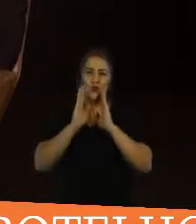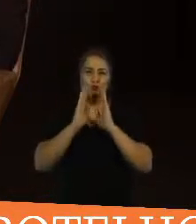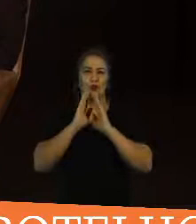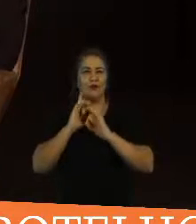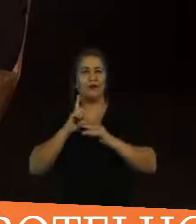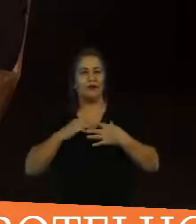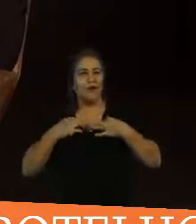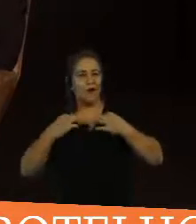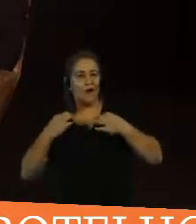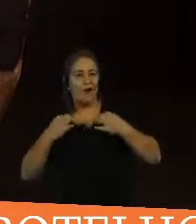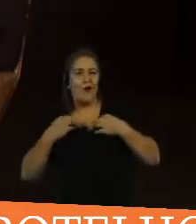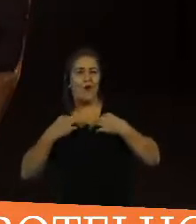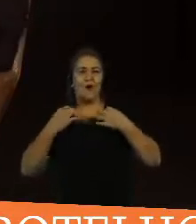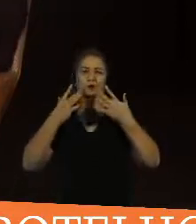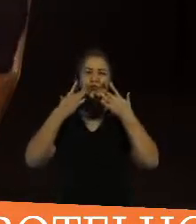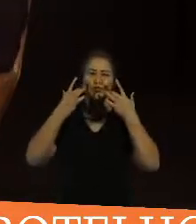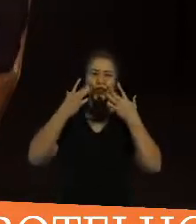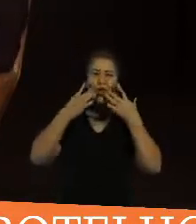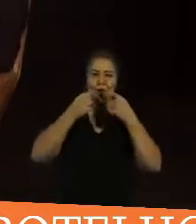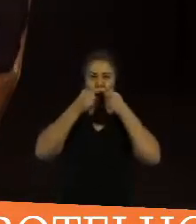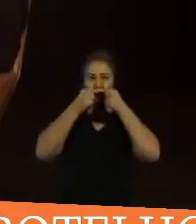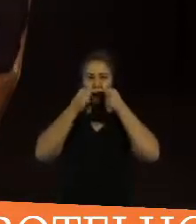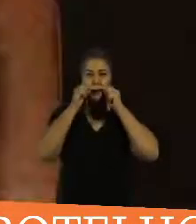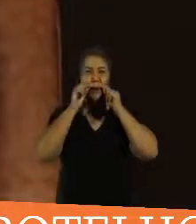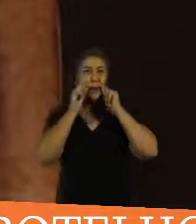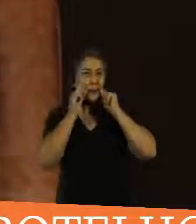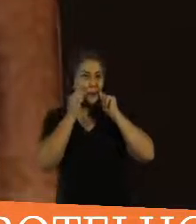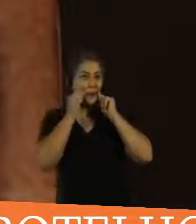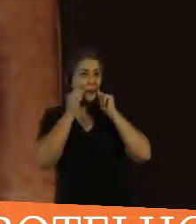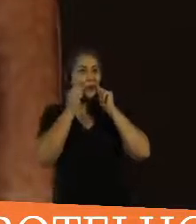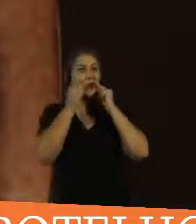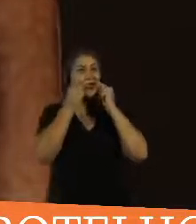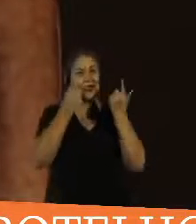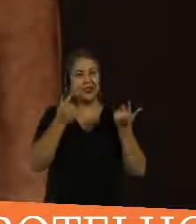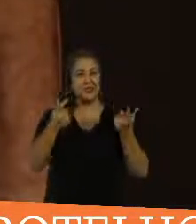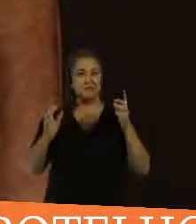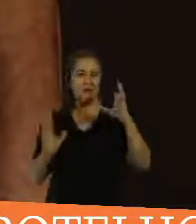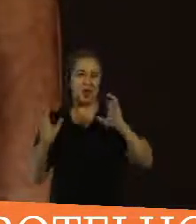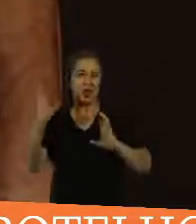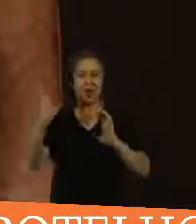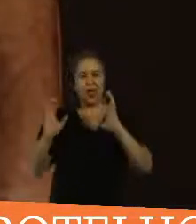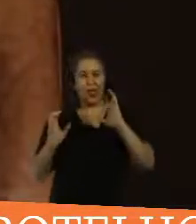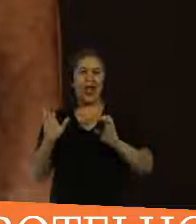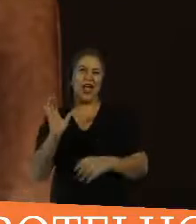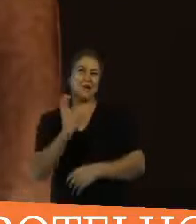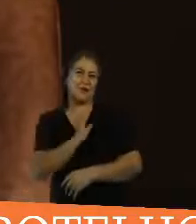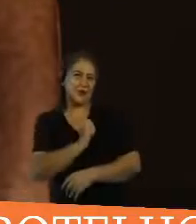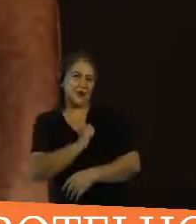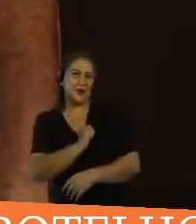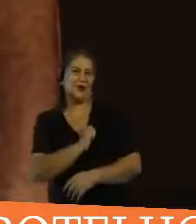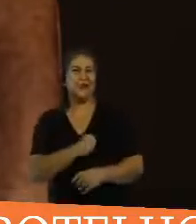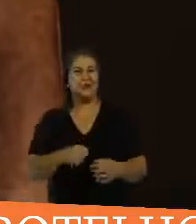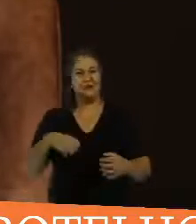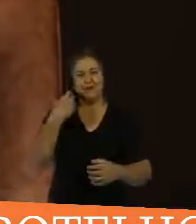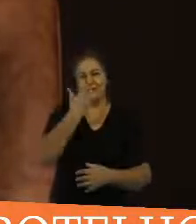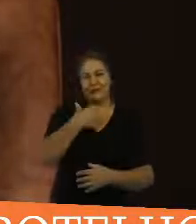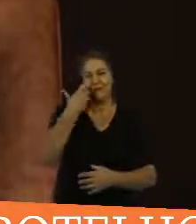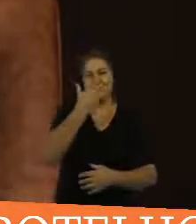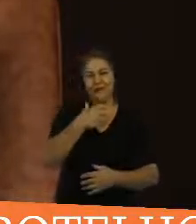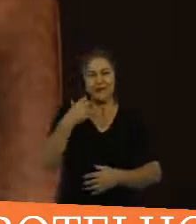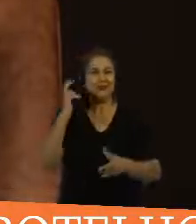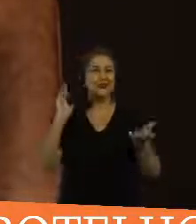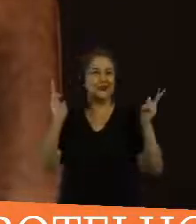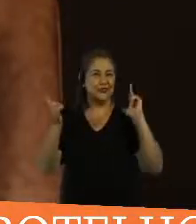cenário, figurino, né? Com bigode. Com bigode, com brigas, com amores. E é muito